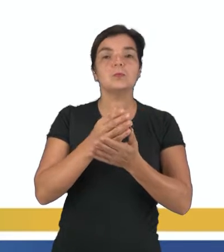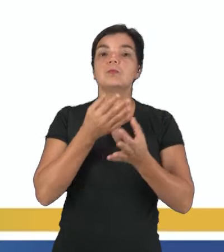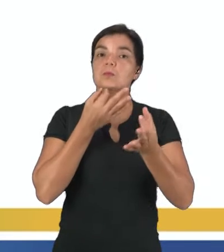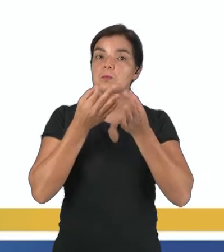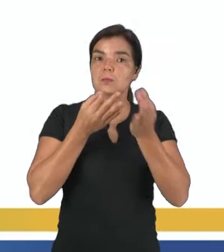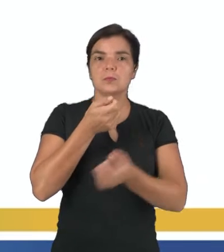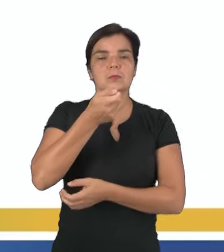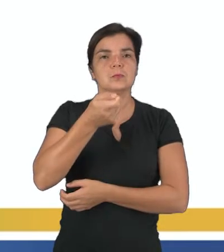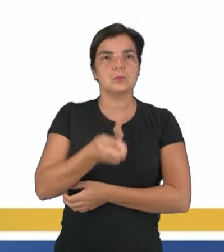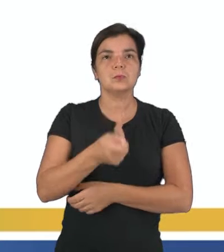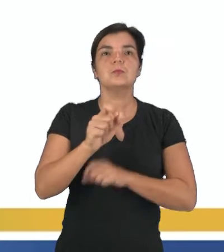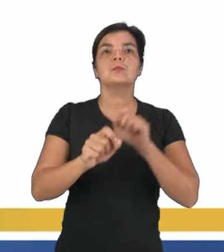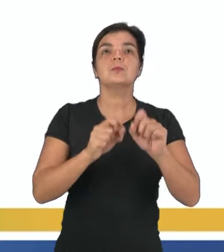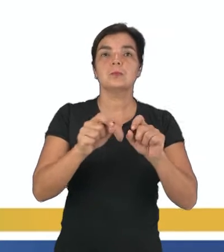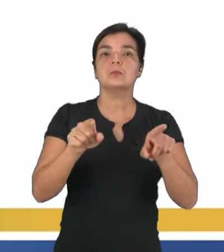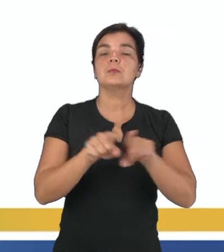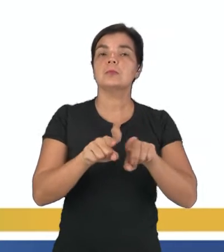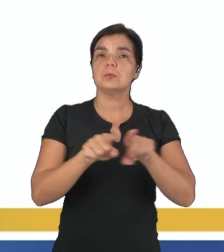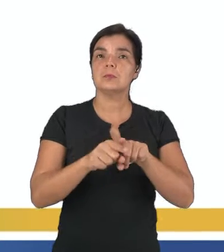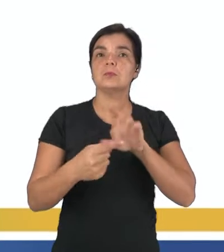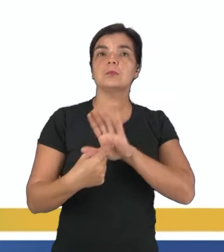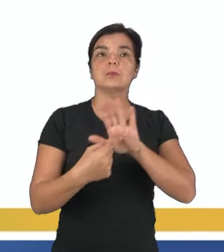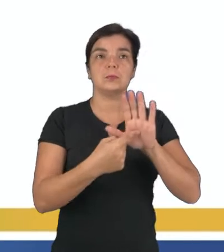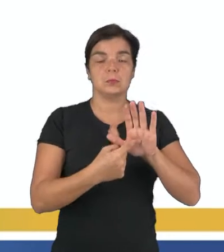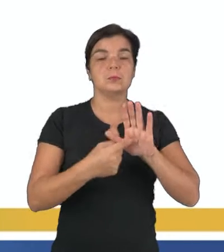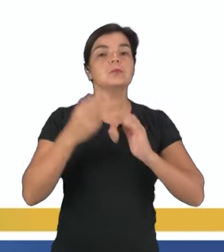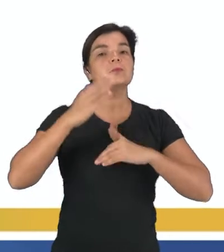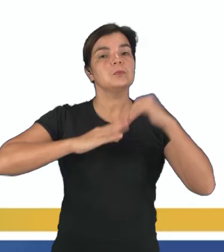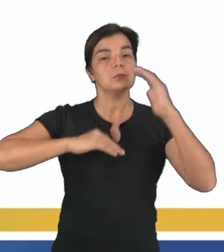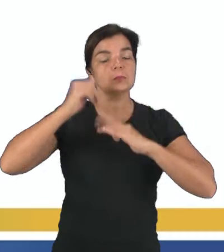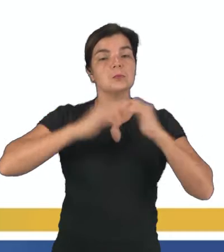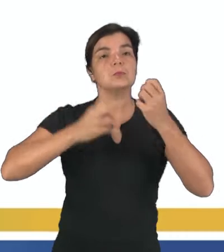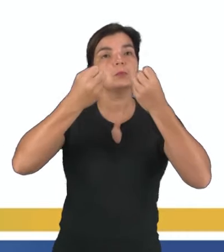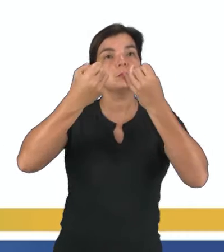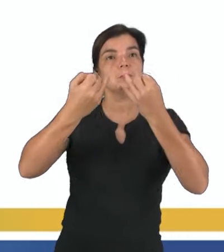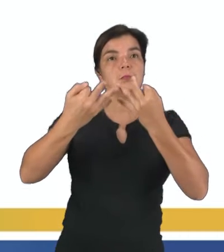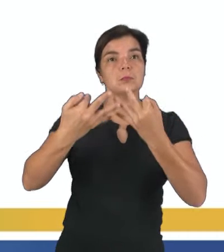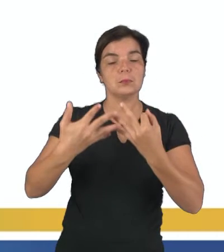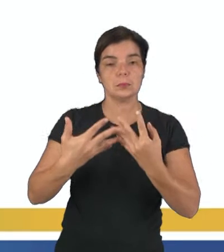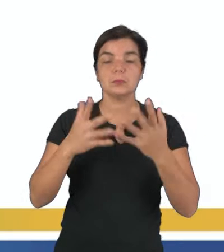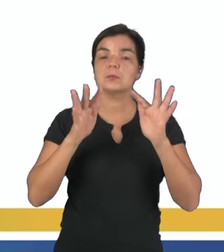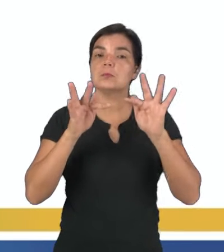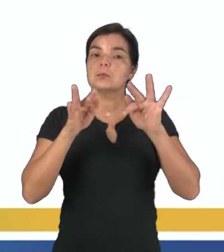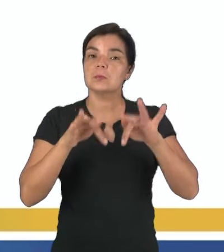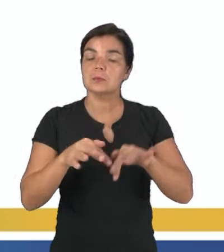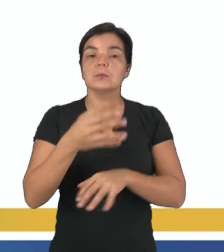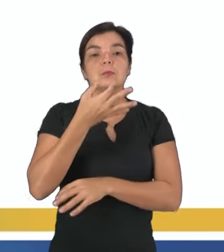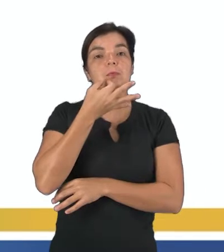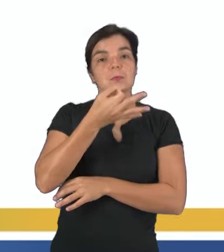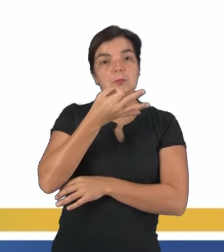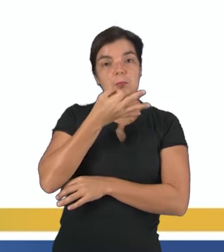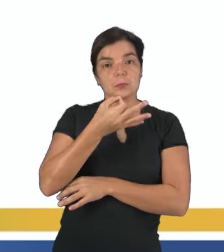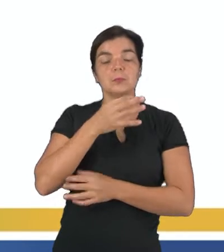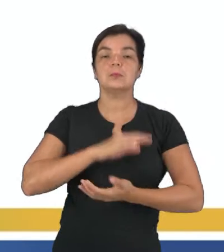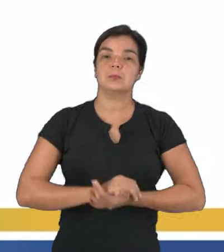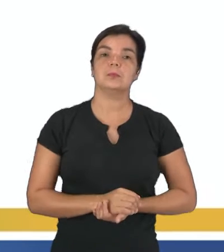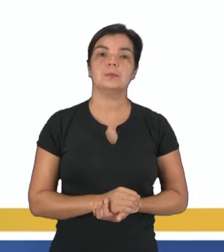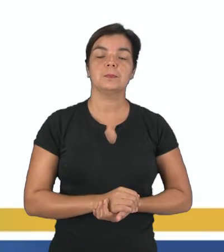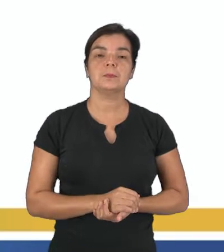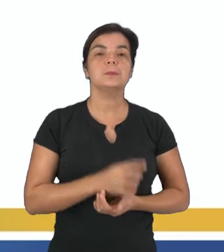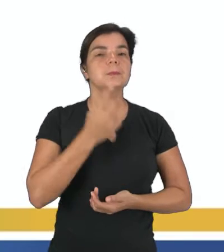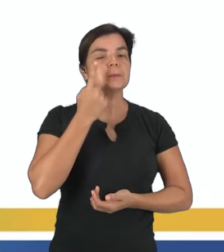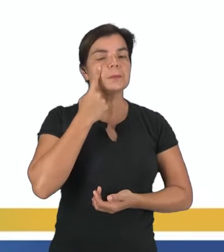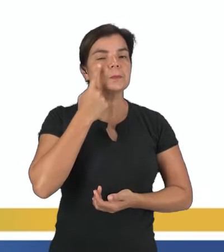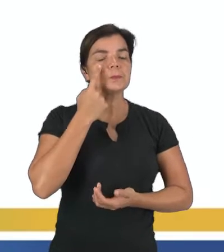de autoridade é aquele em que citamos um especialista para justificar nossa conclusão, tá certo? Vamos lá